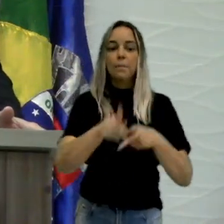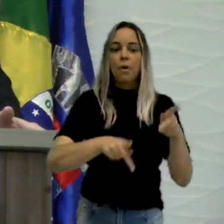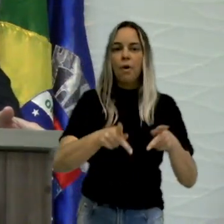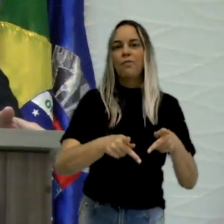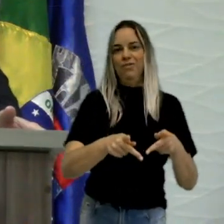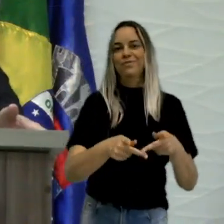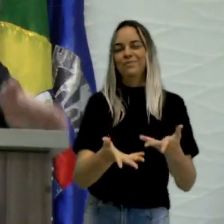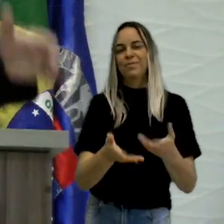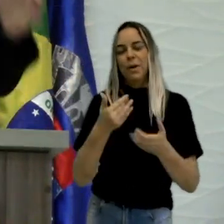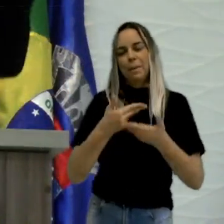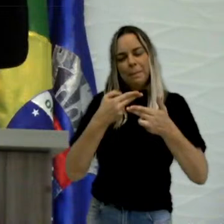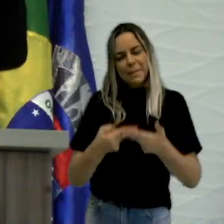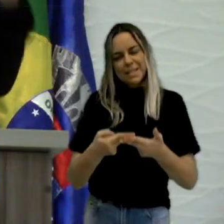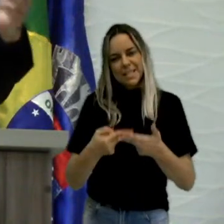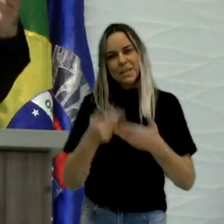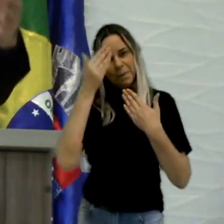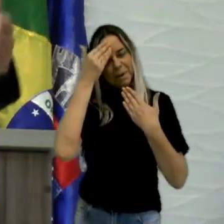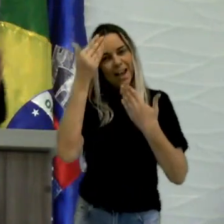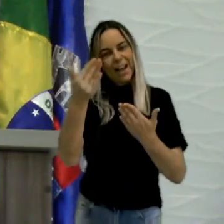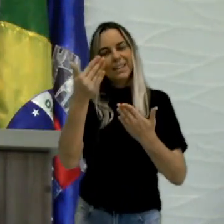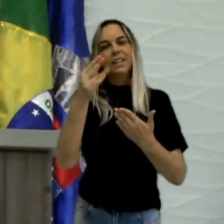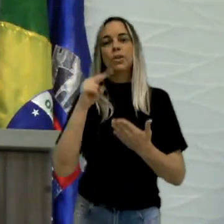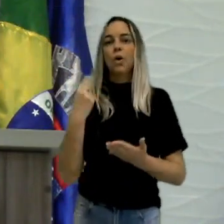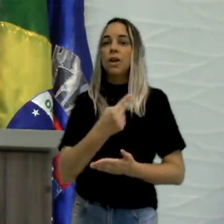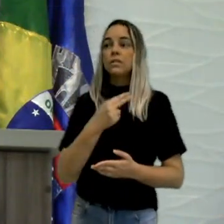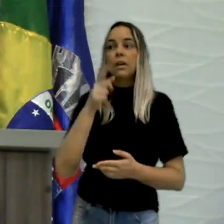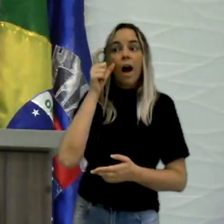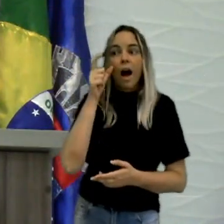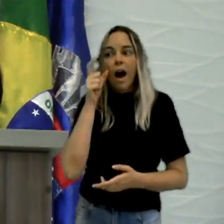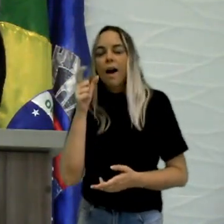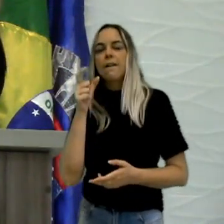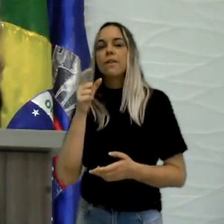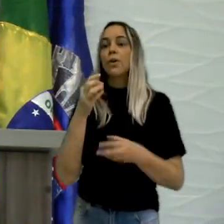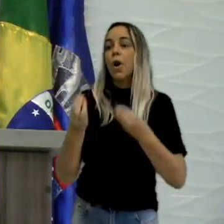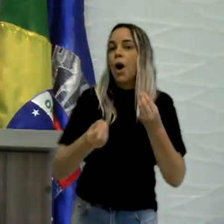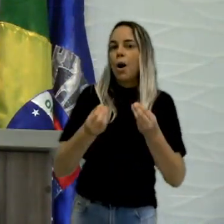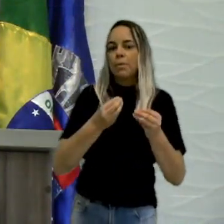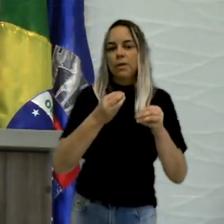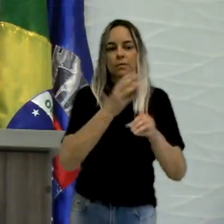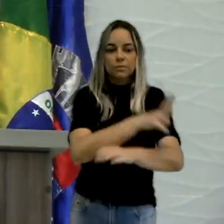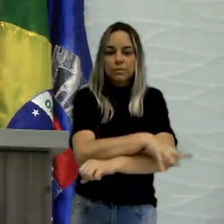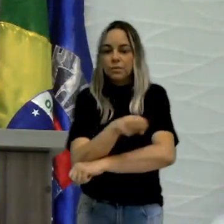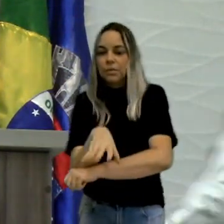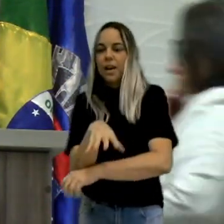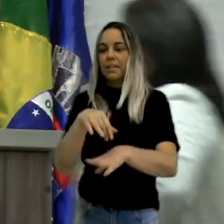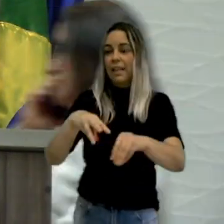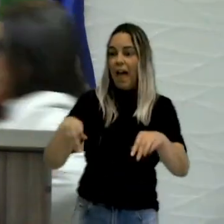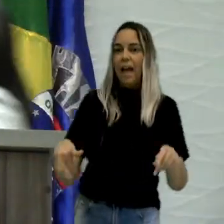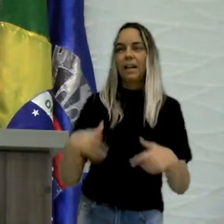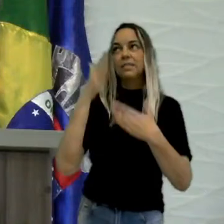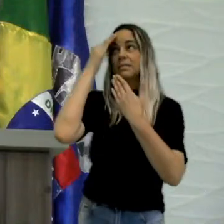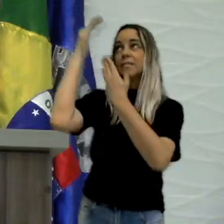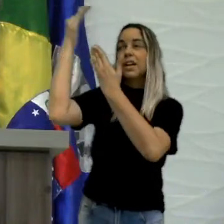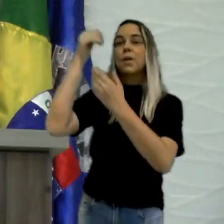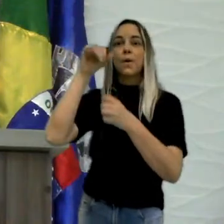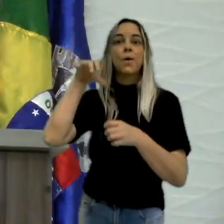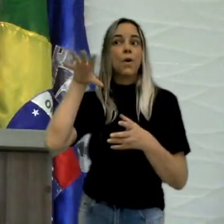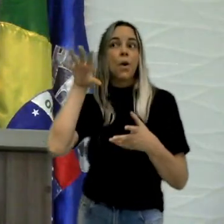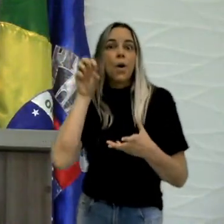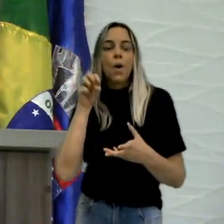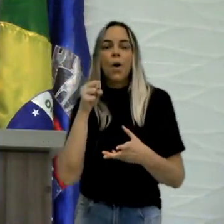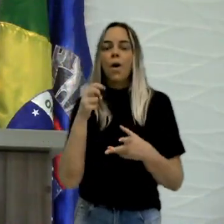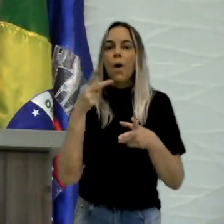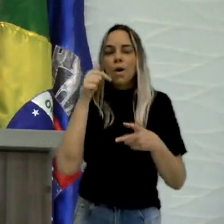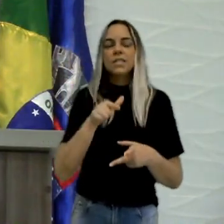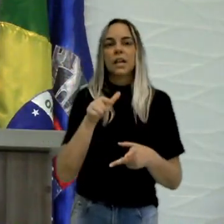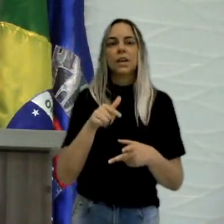todos pela paciência, quero dizer que nós estamos aí acompanhando as arações de terra. Graças a Deus nossos requerimentos foram ouvidos pelo Poder Executivo,